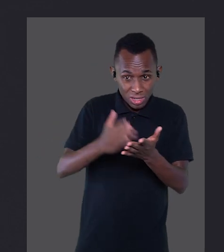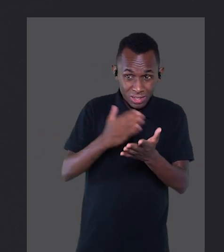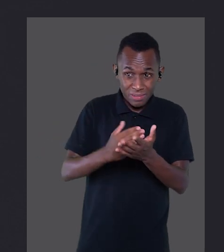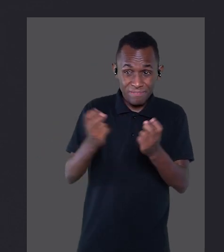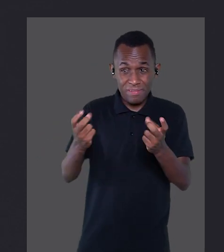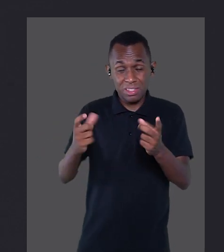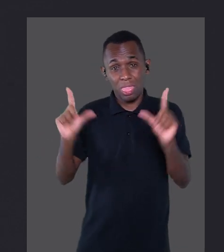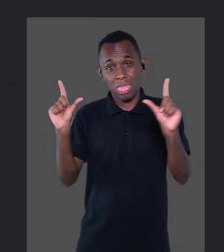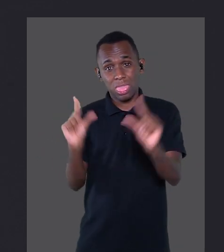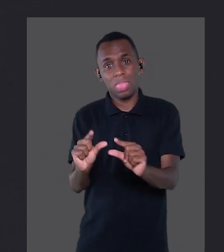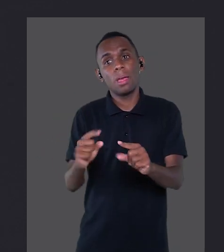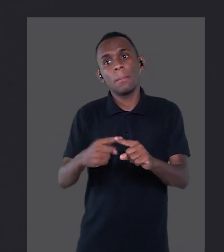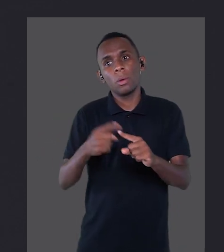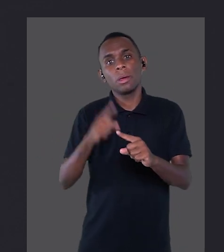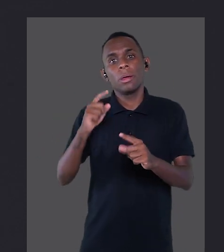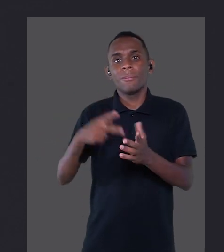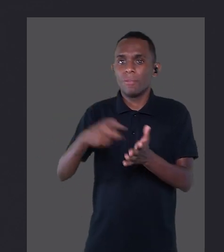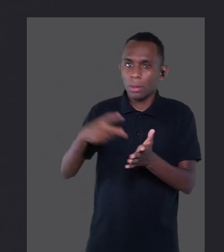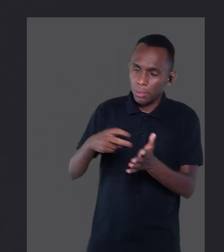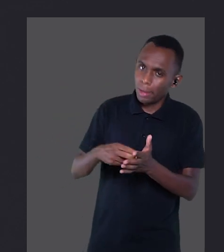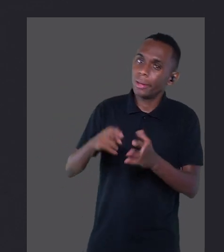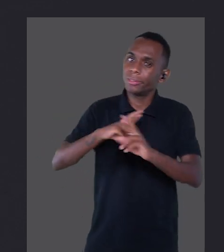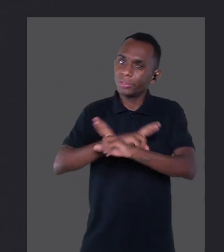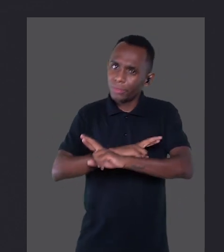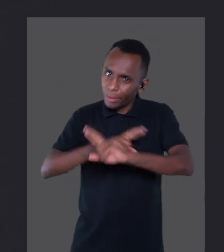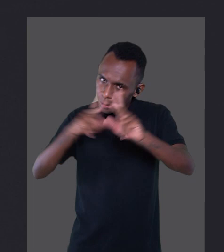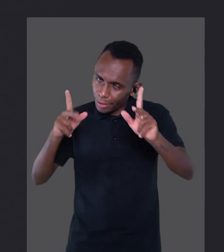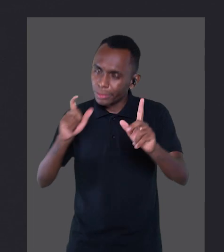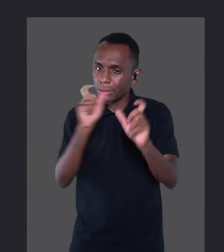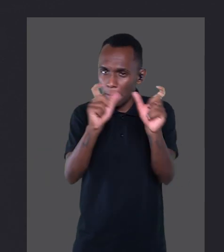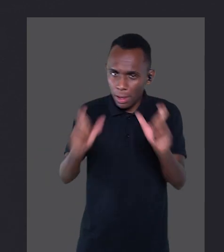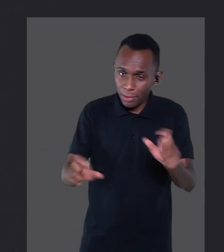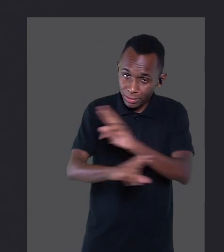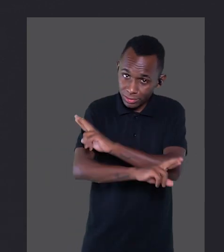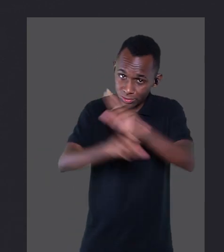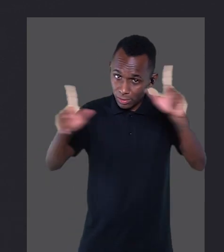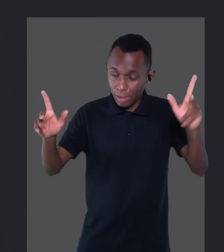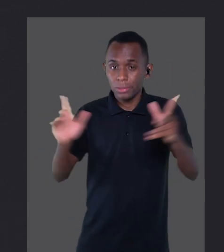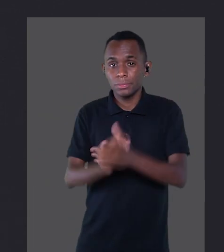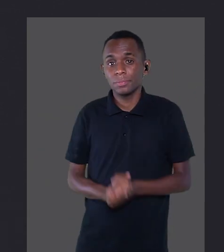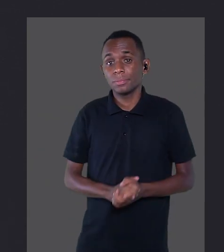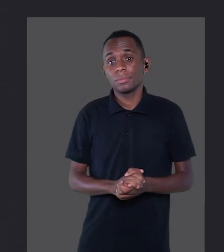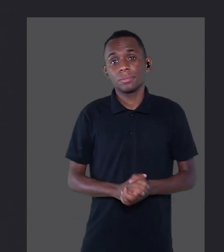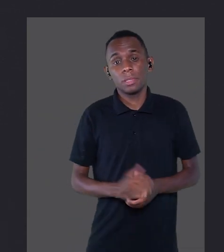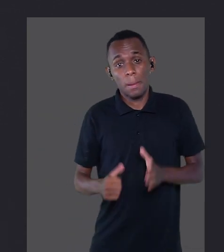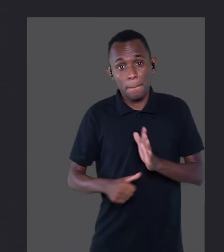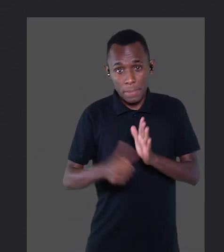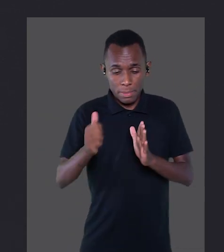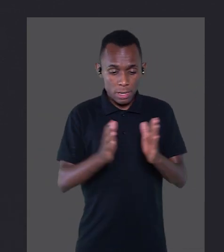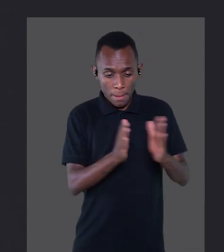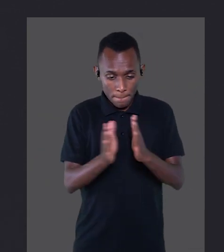grau de dificuldade, de vocabulário rebuscado e tal. Pelo menos na primeira